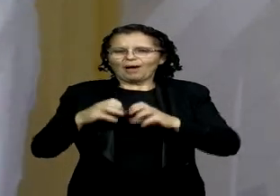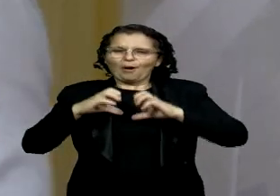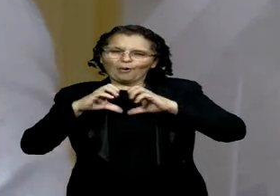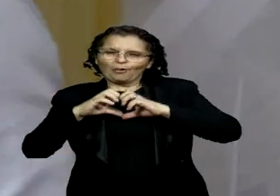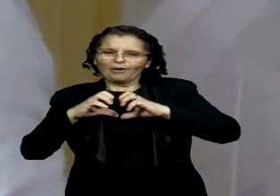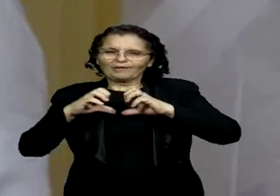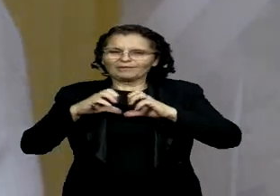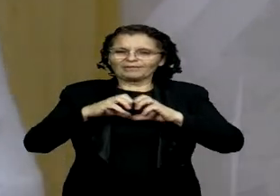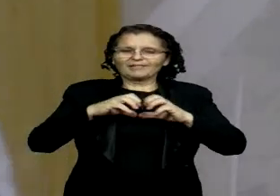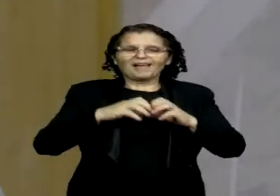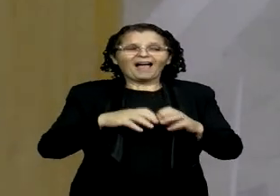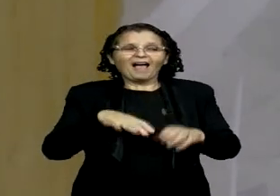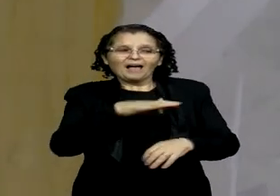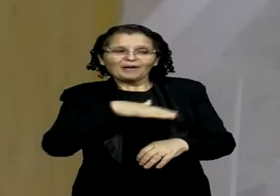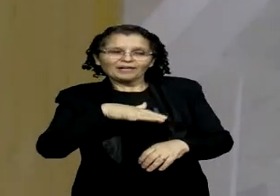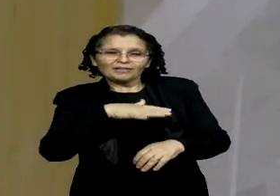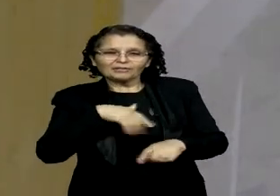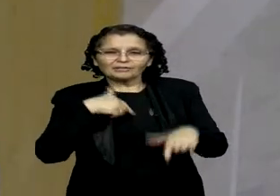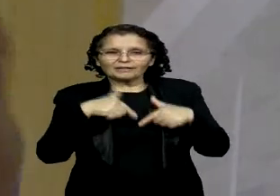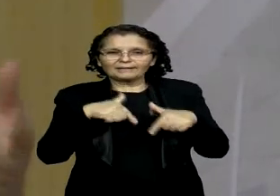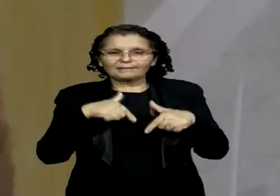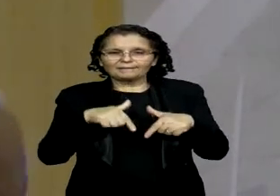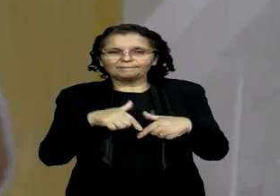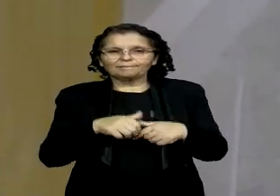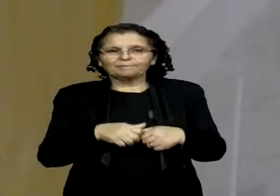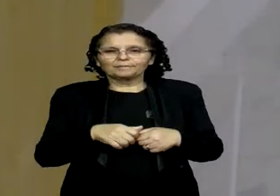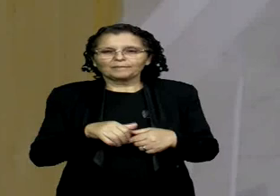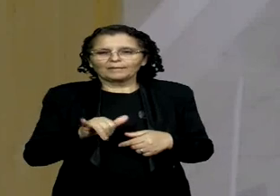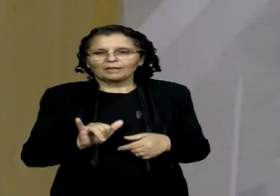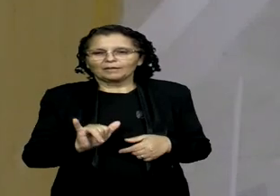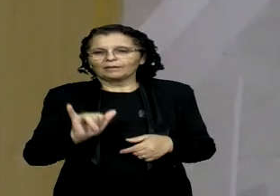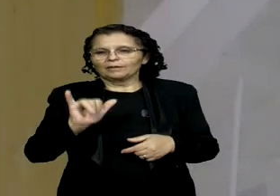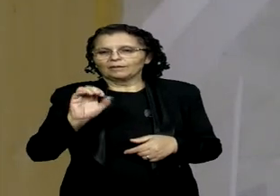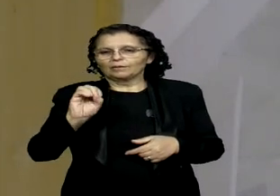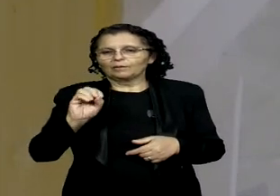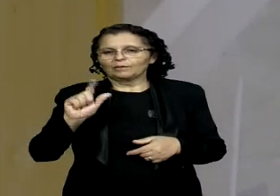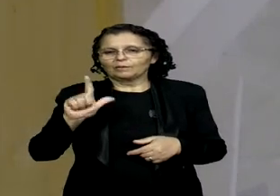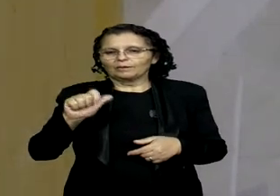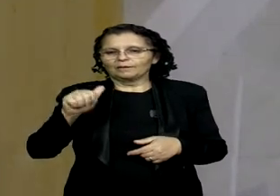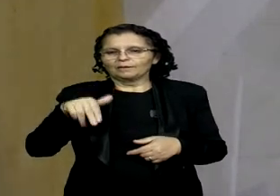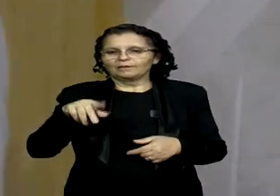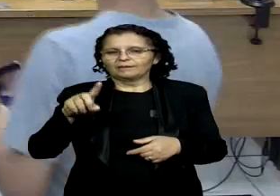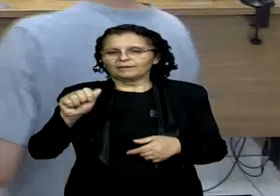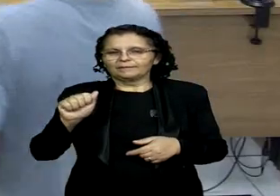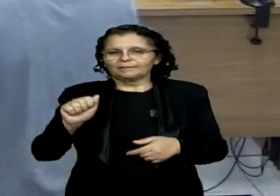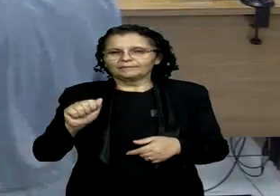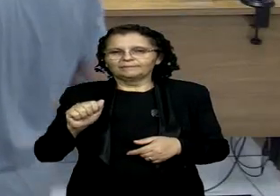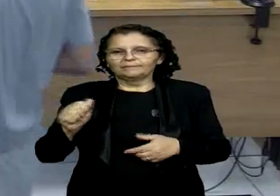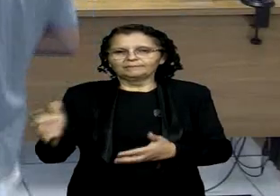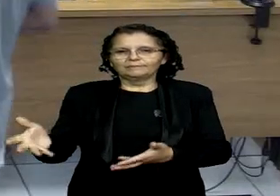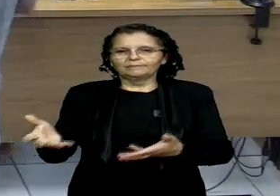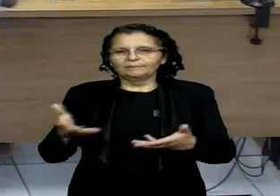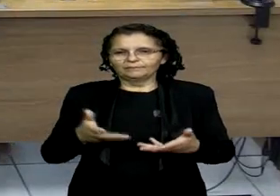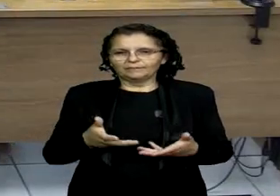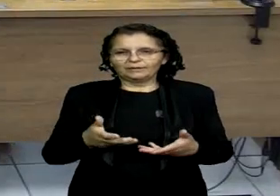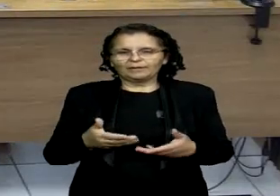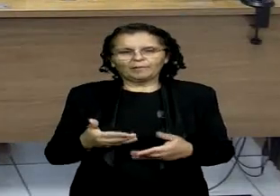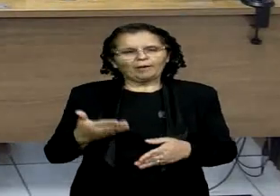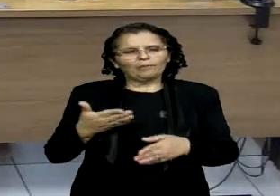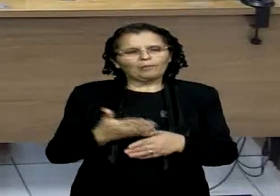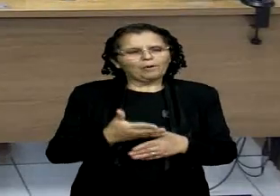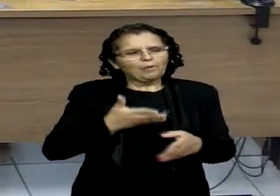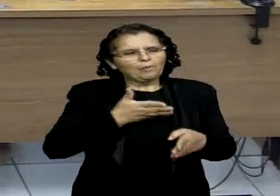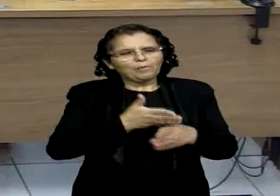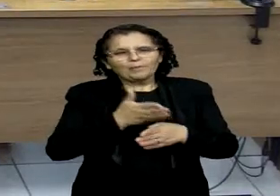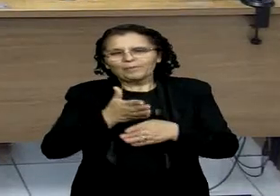lá na nossa região, ali no Vila Holanda, né, Paulo Júnior? Vou convidar o Carmônio para ir lá no Vila Holanda uma hora